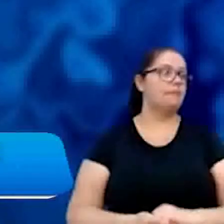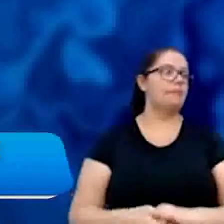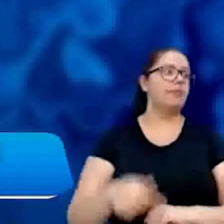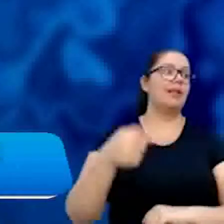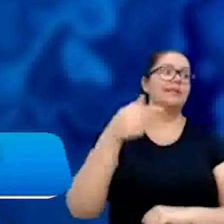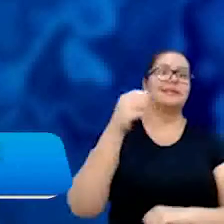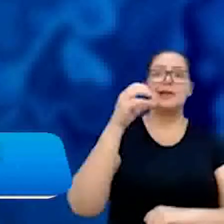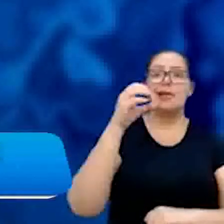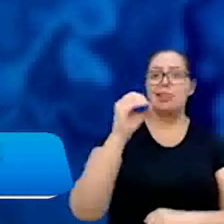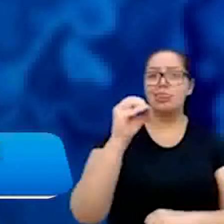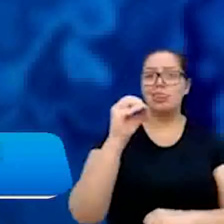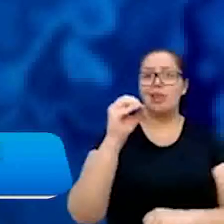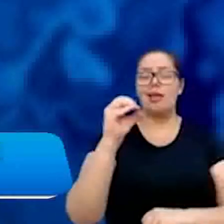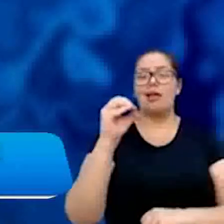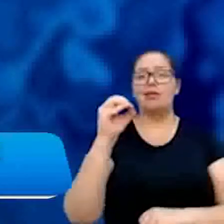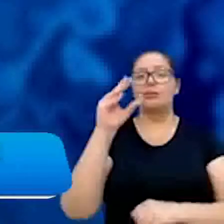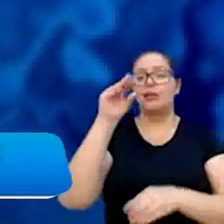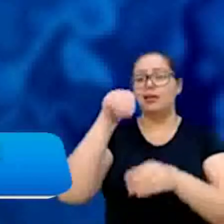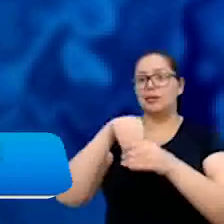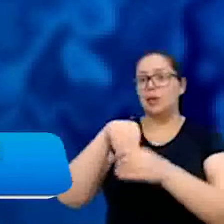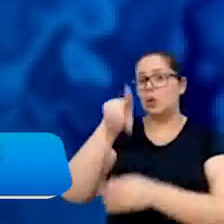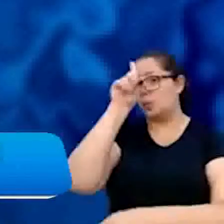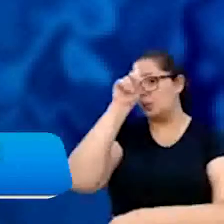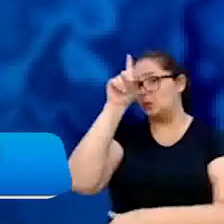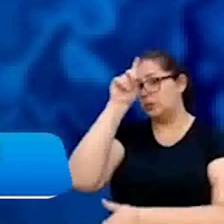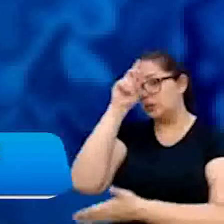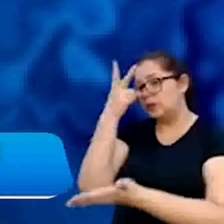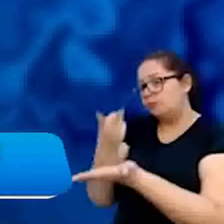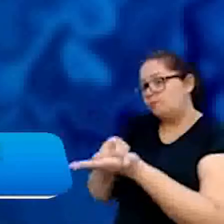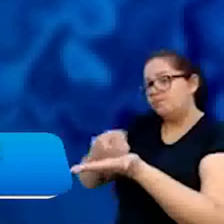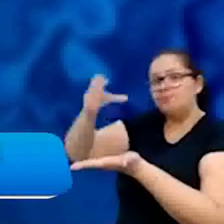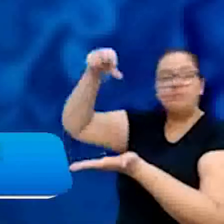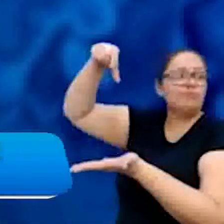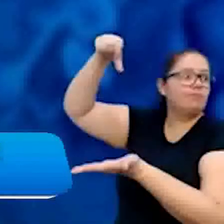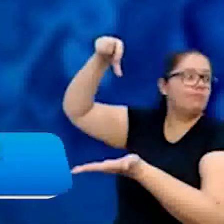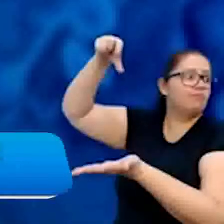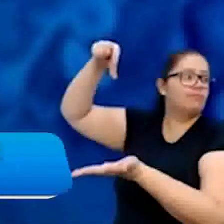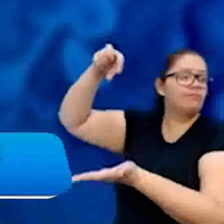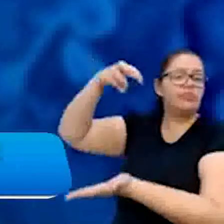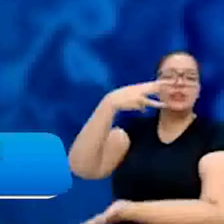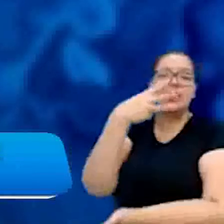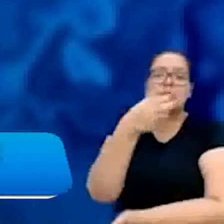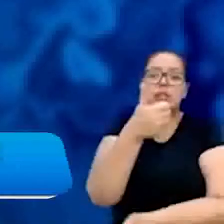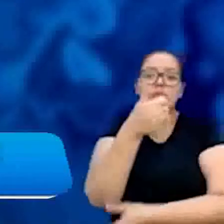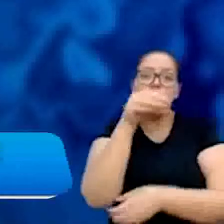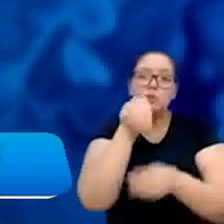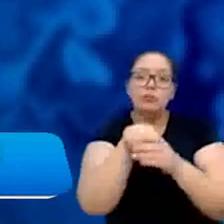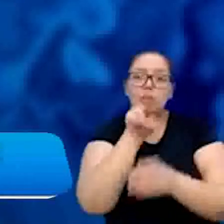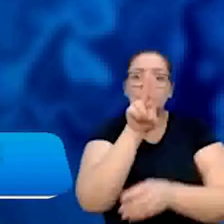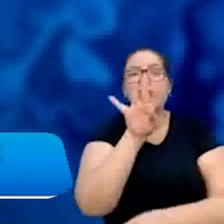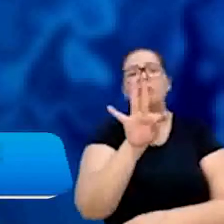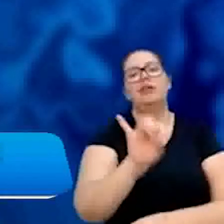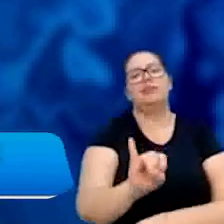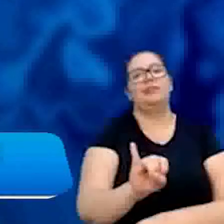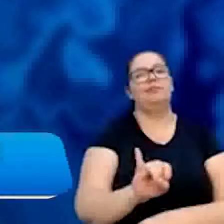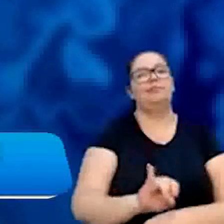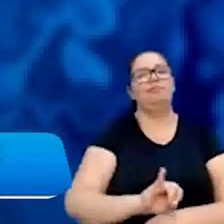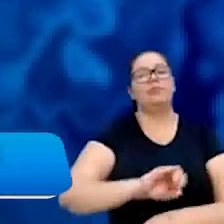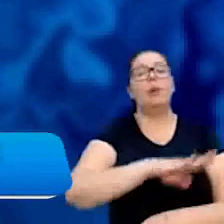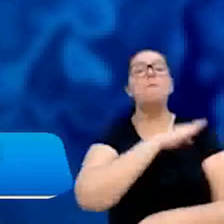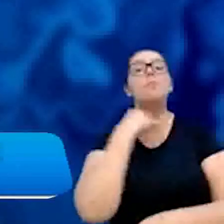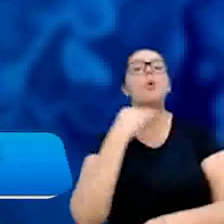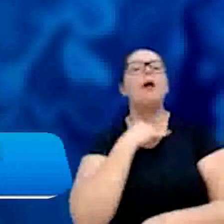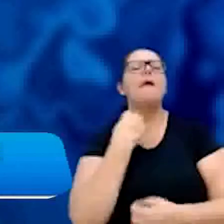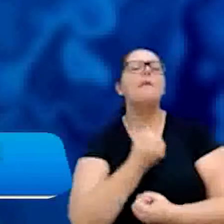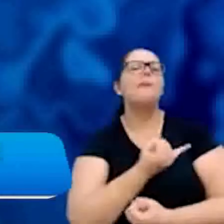e 31 em enfermarias, e 27 pessoas morreram, tá? Então você vê aí que a taxa de ocupação